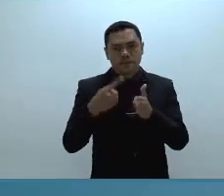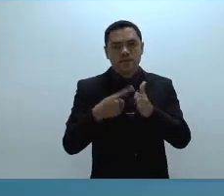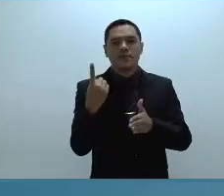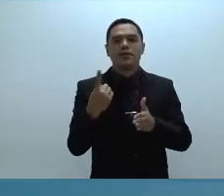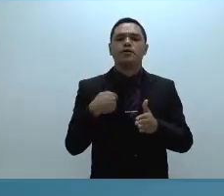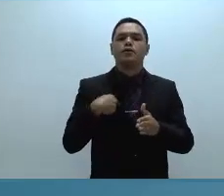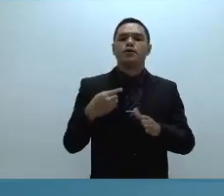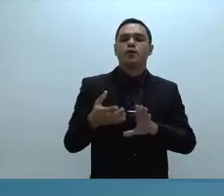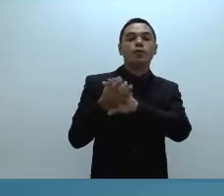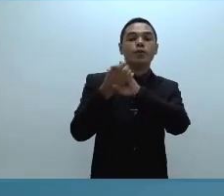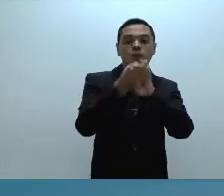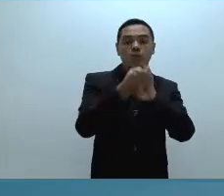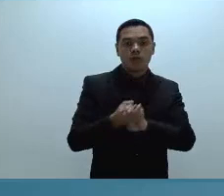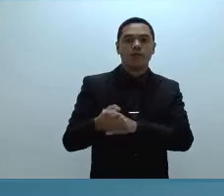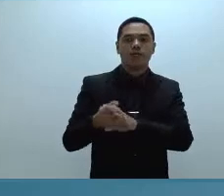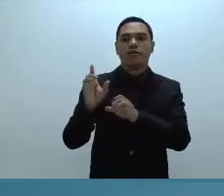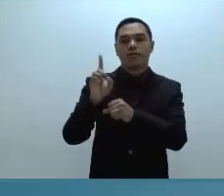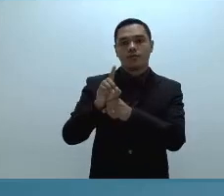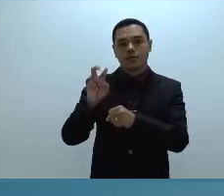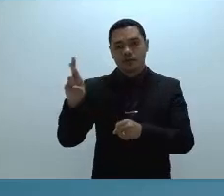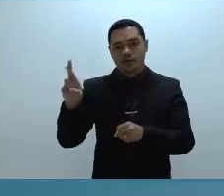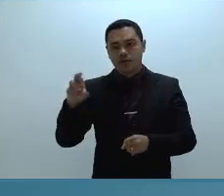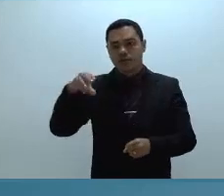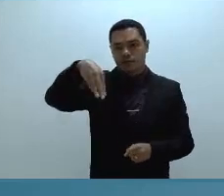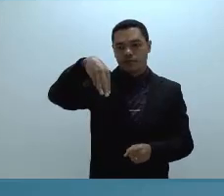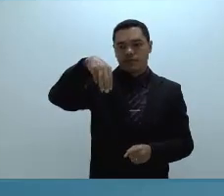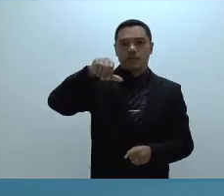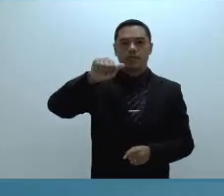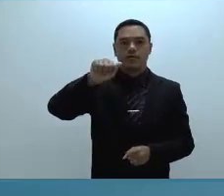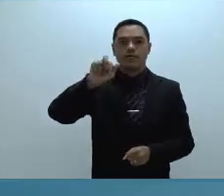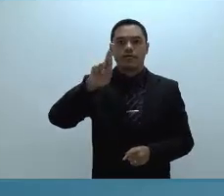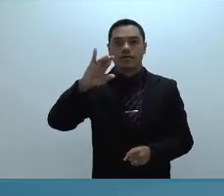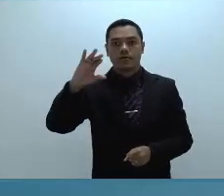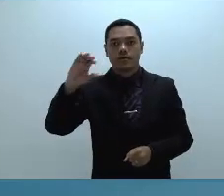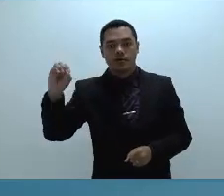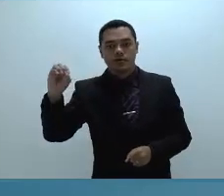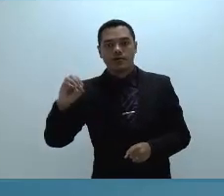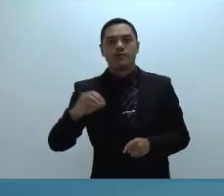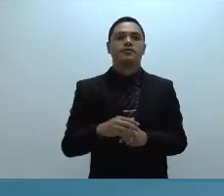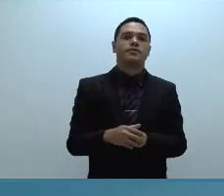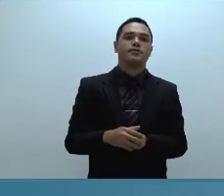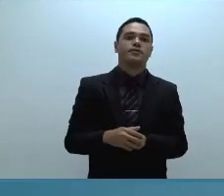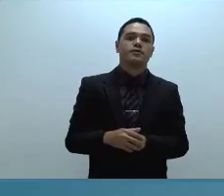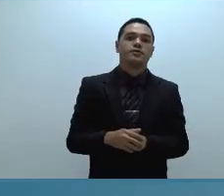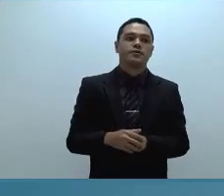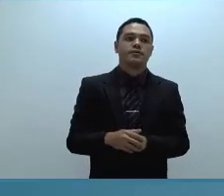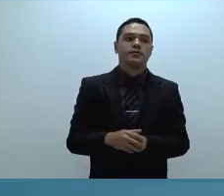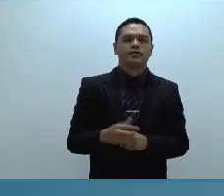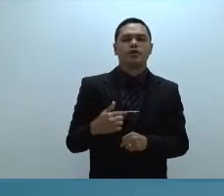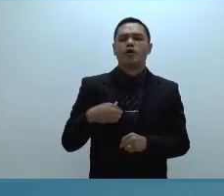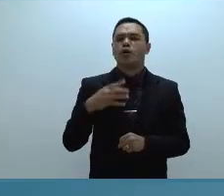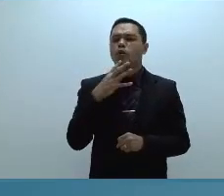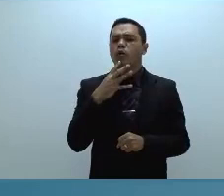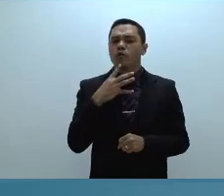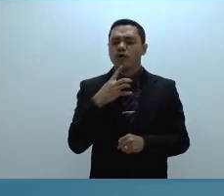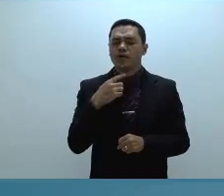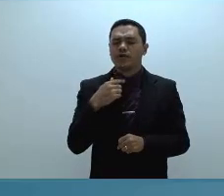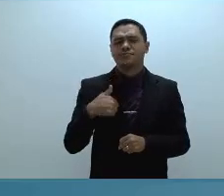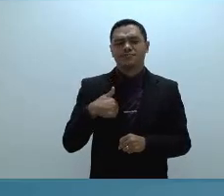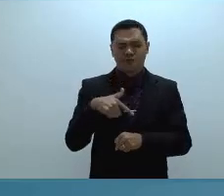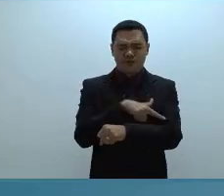chegava no Fórum Cível, eu o conheci e tenho um grande respeito por Vossa